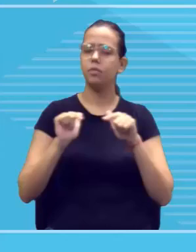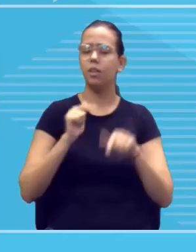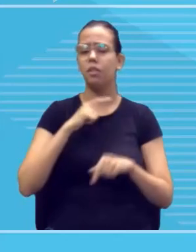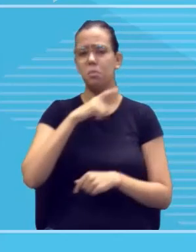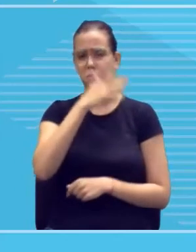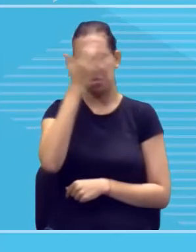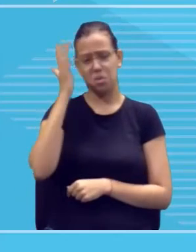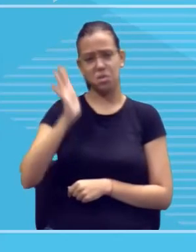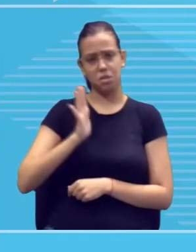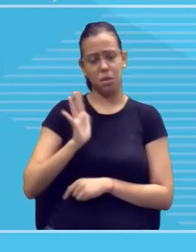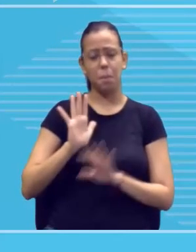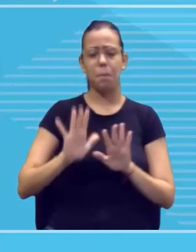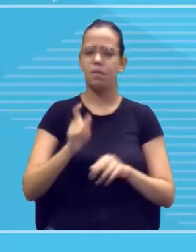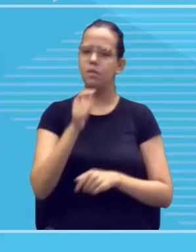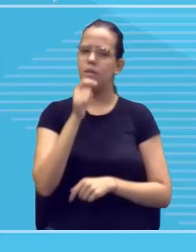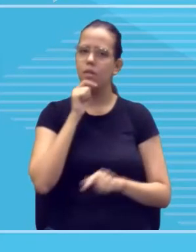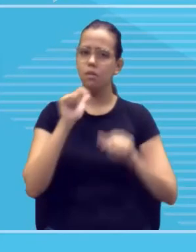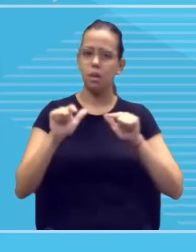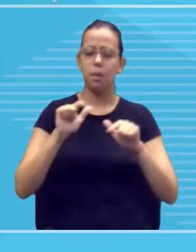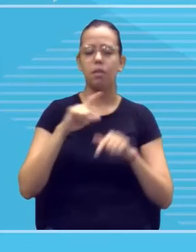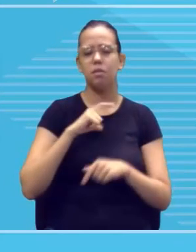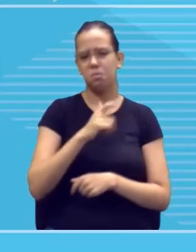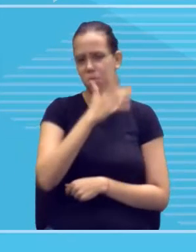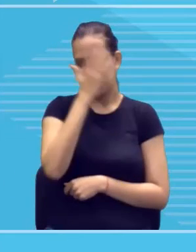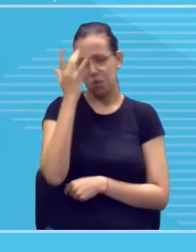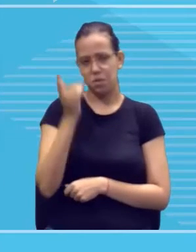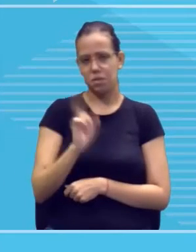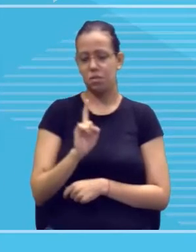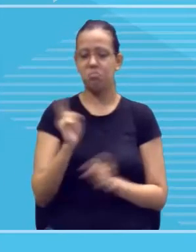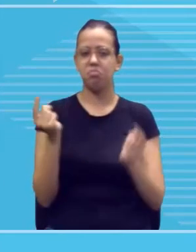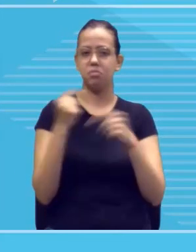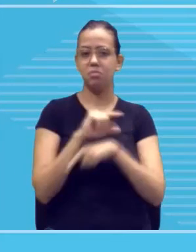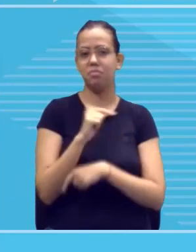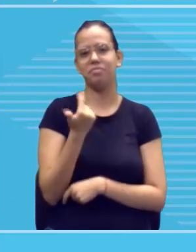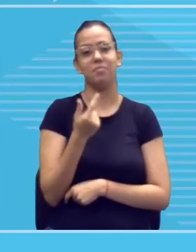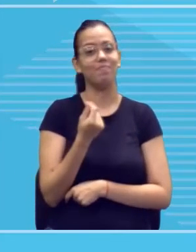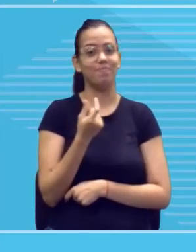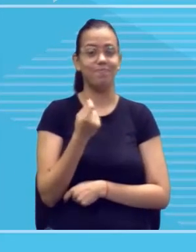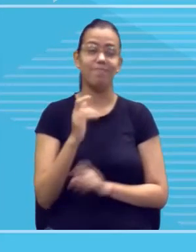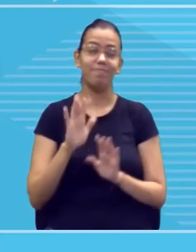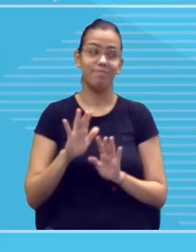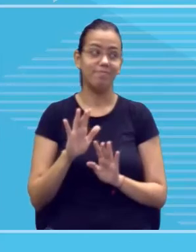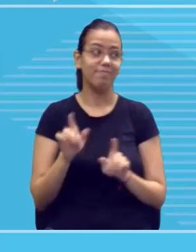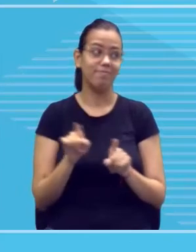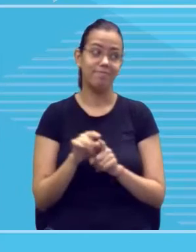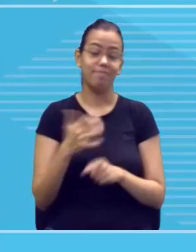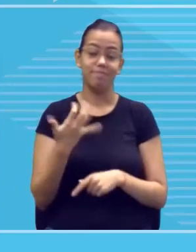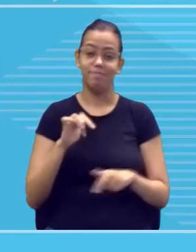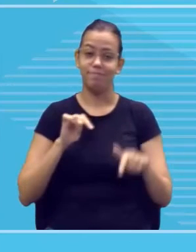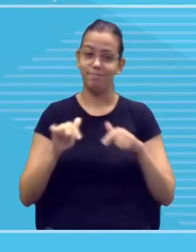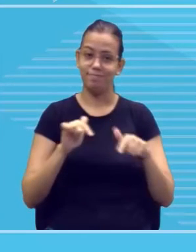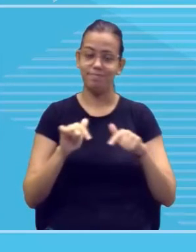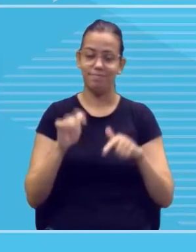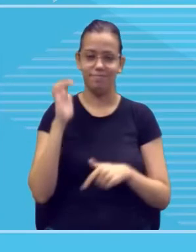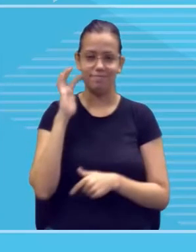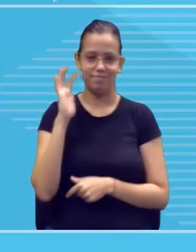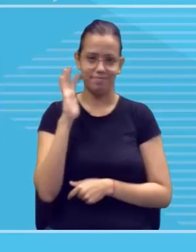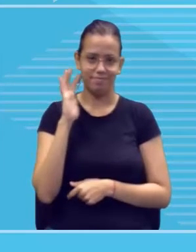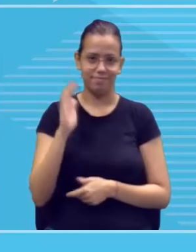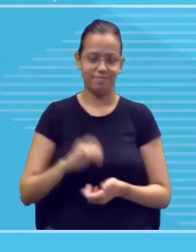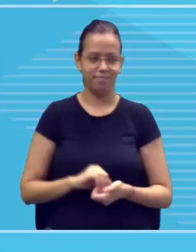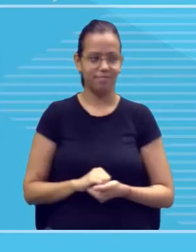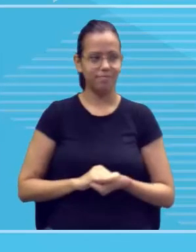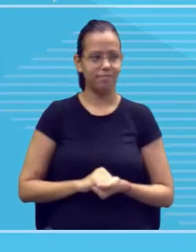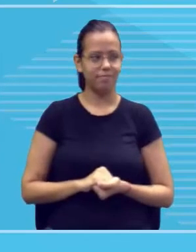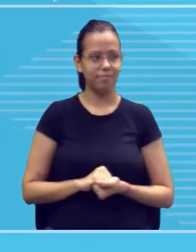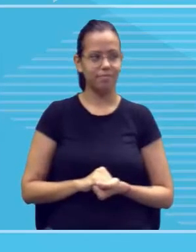já tem muito dinheiro ainda trabalha né E acho que não tem gente que até o contrário nem tem dinheiro e mesmo assim não quer trabalhar imagina aí aqui